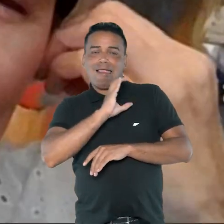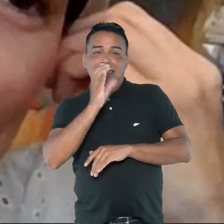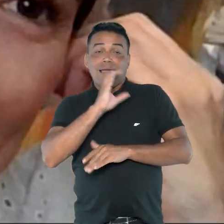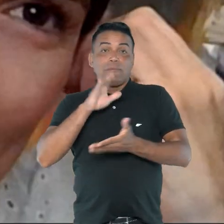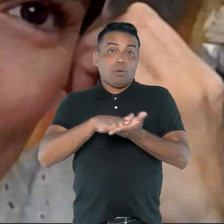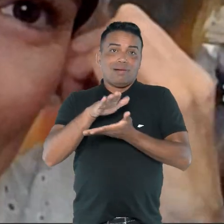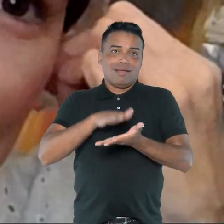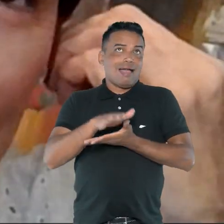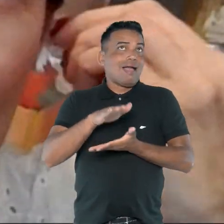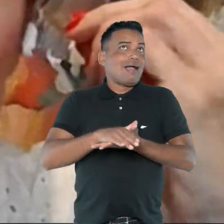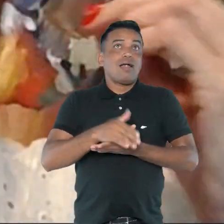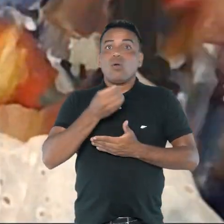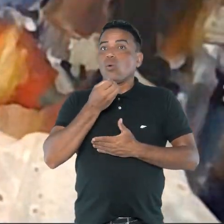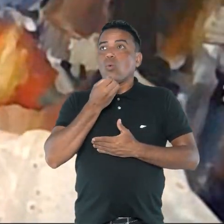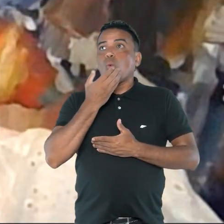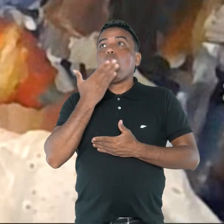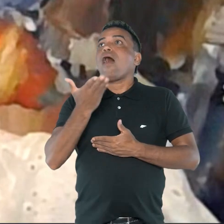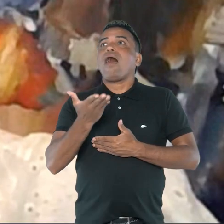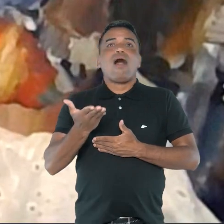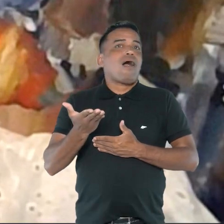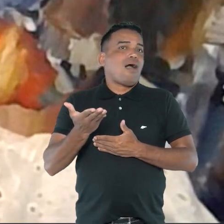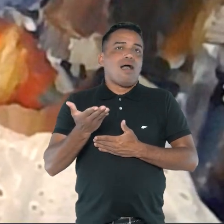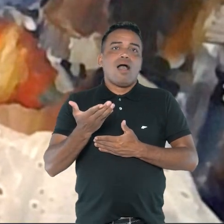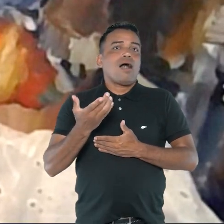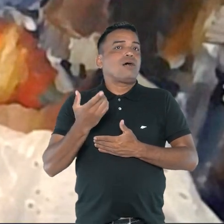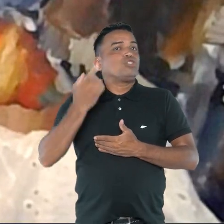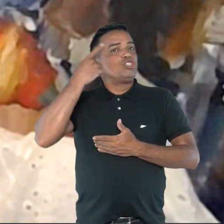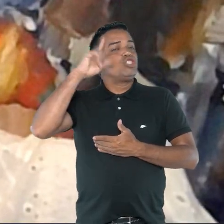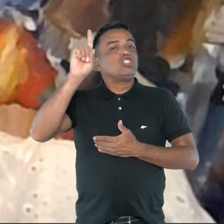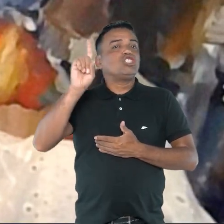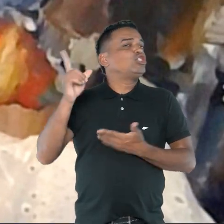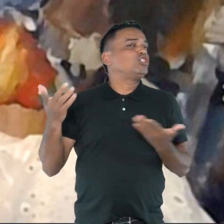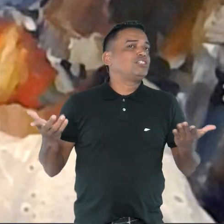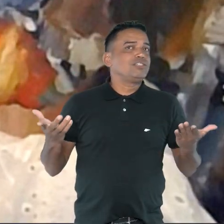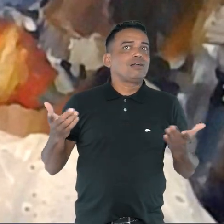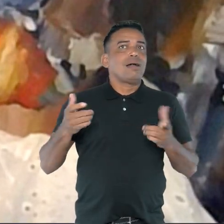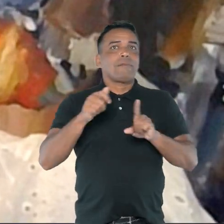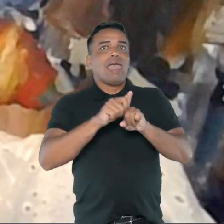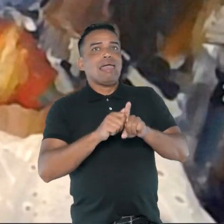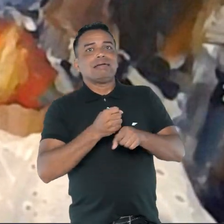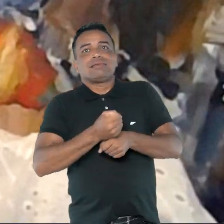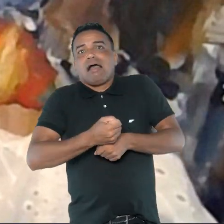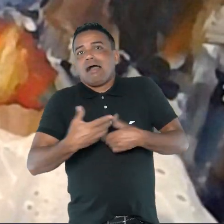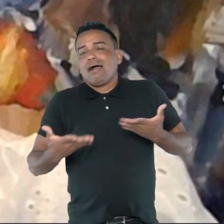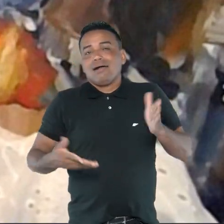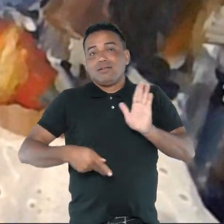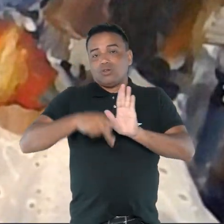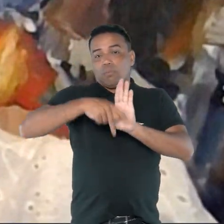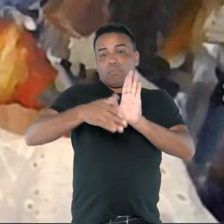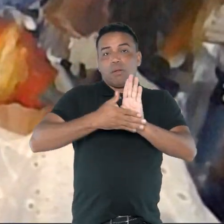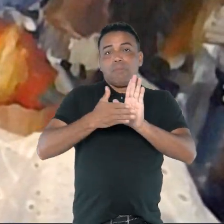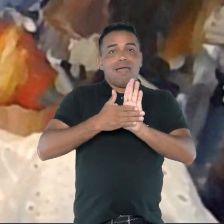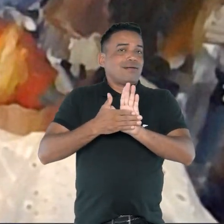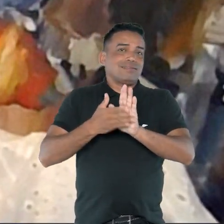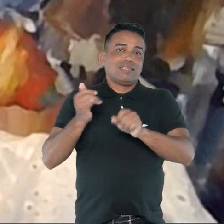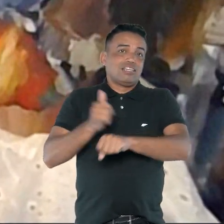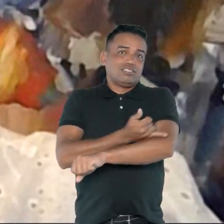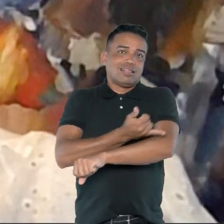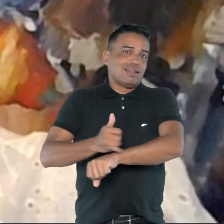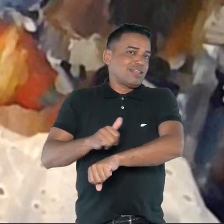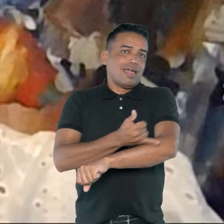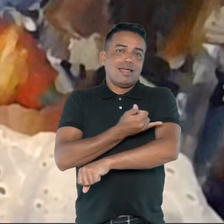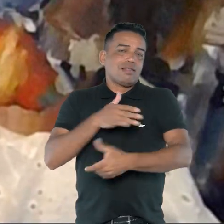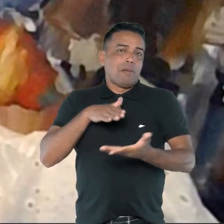sem pressa de quando vai ser publicado, nenhum plano assim